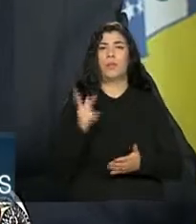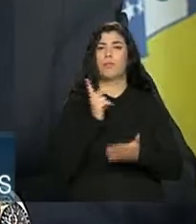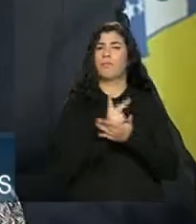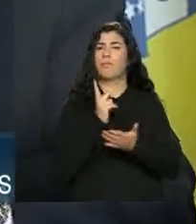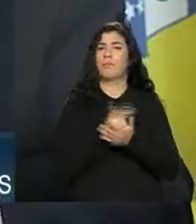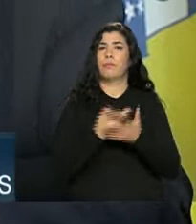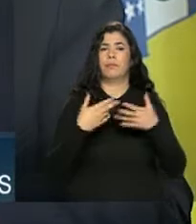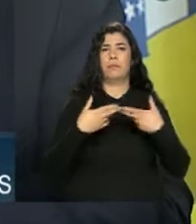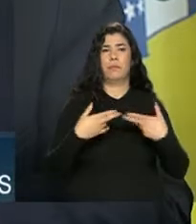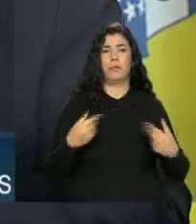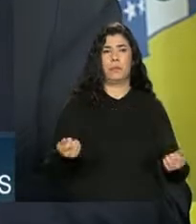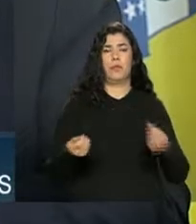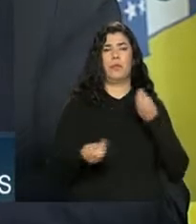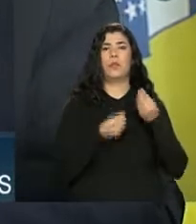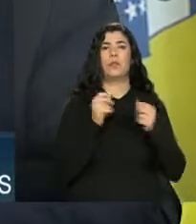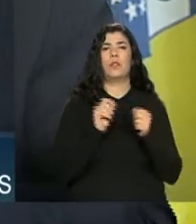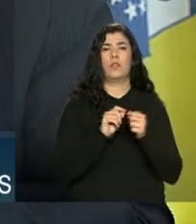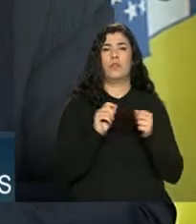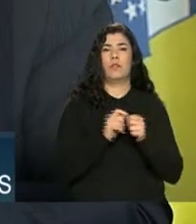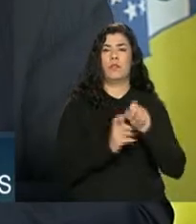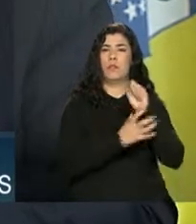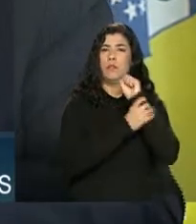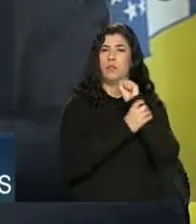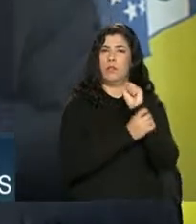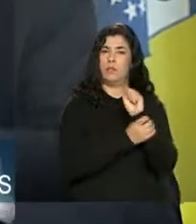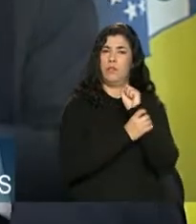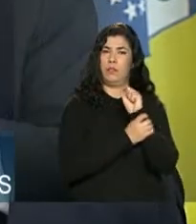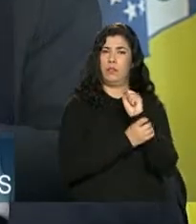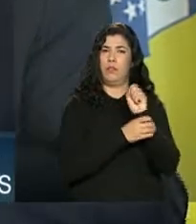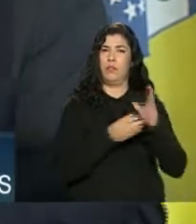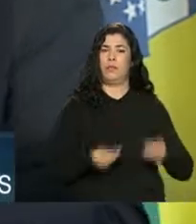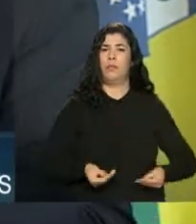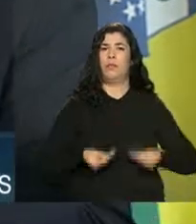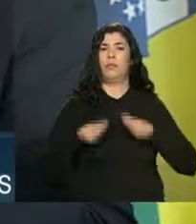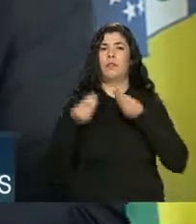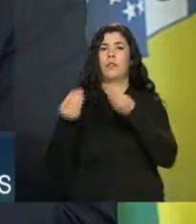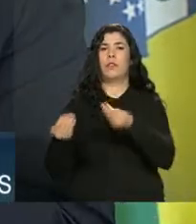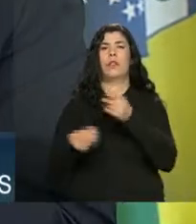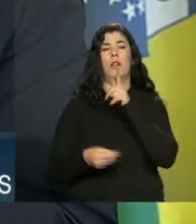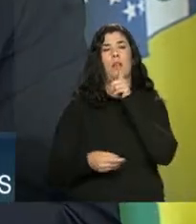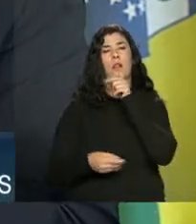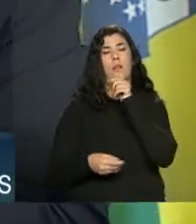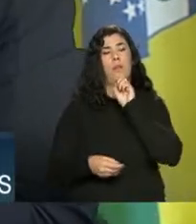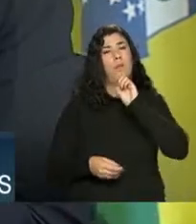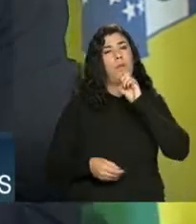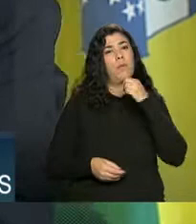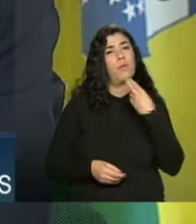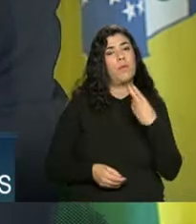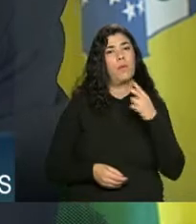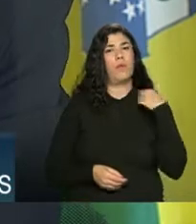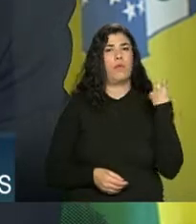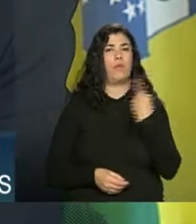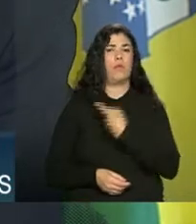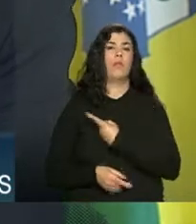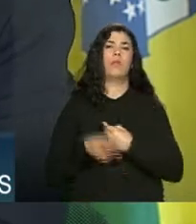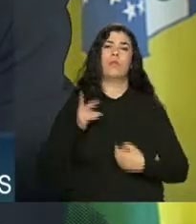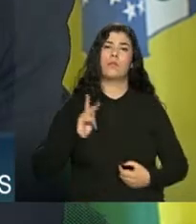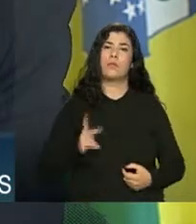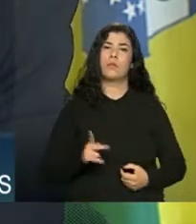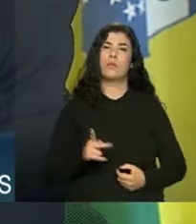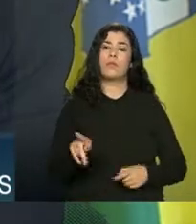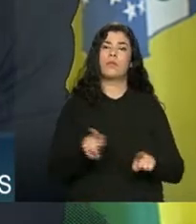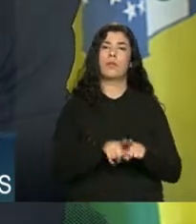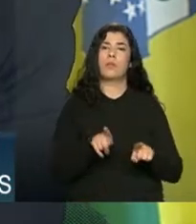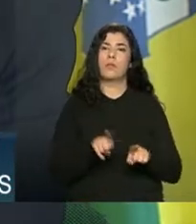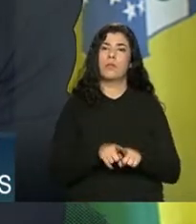mesmos critérios com relação a essa segurança da entrega da água ou nós continuaremos a